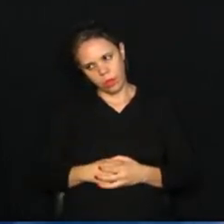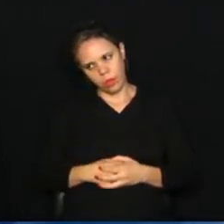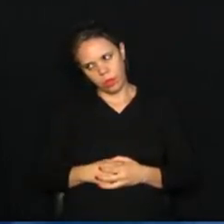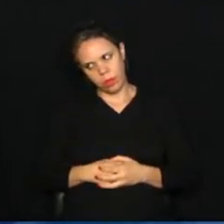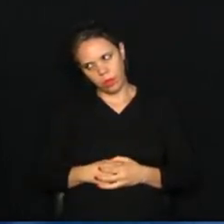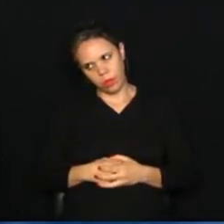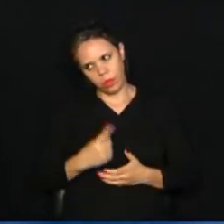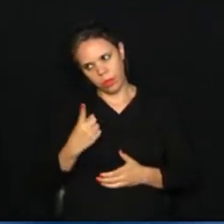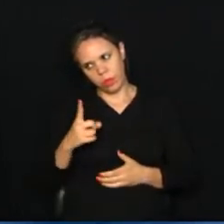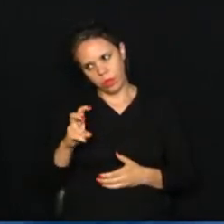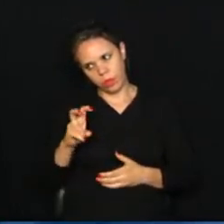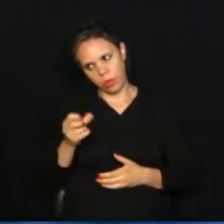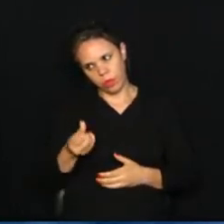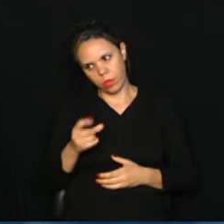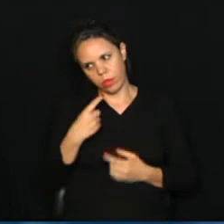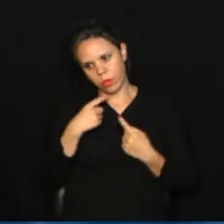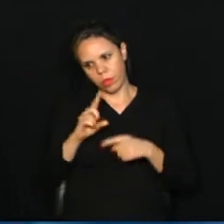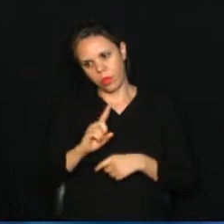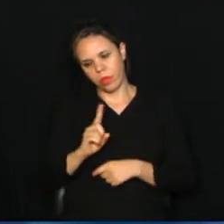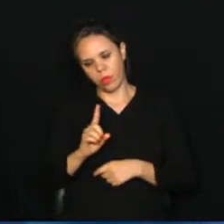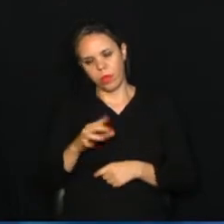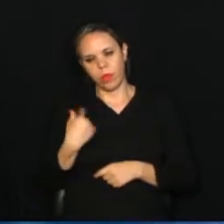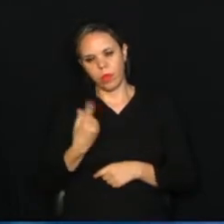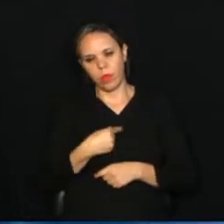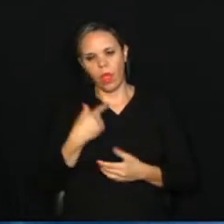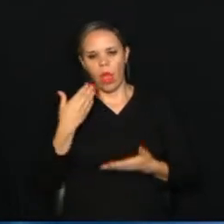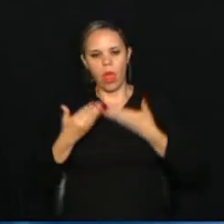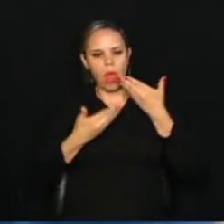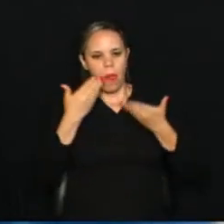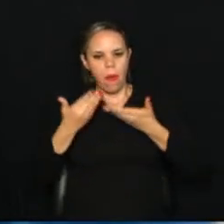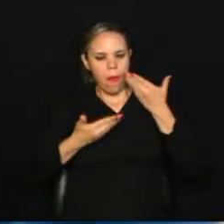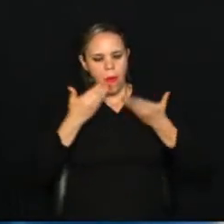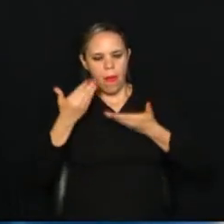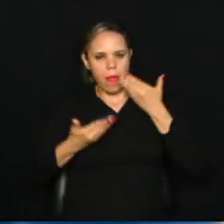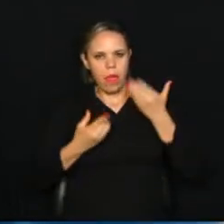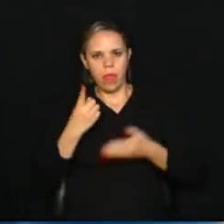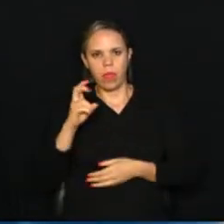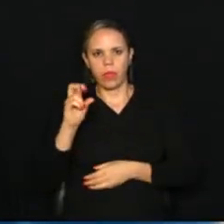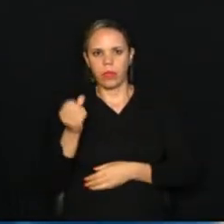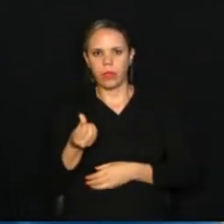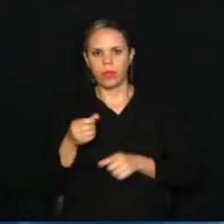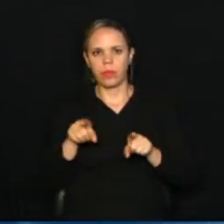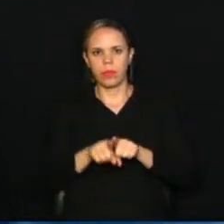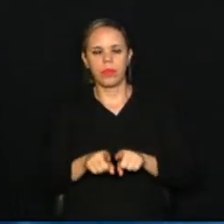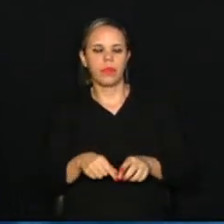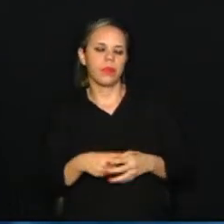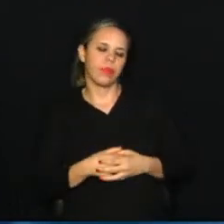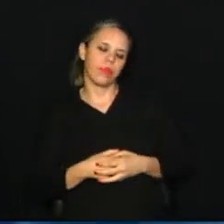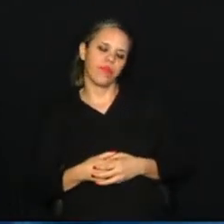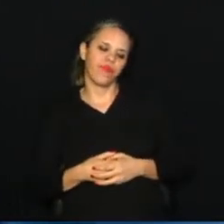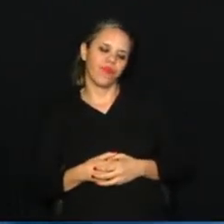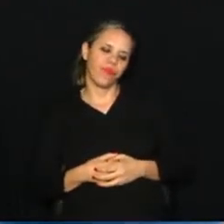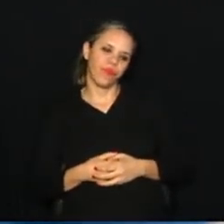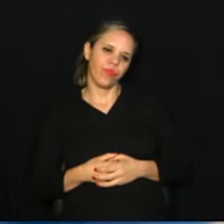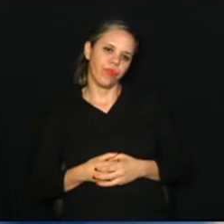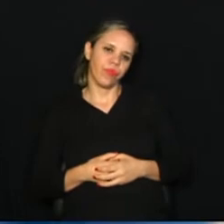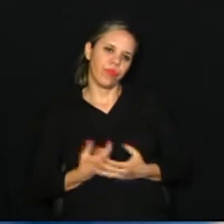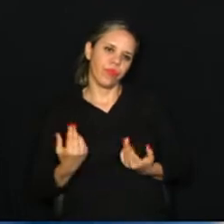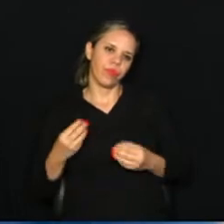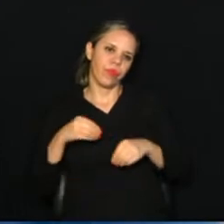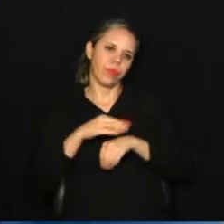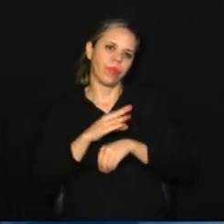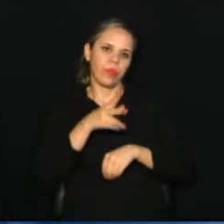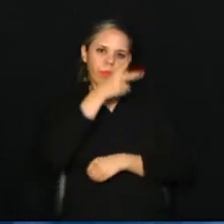o 56 também não é só reclamação, a gente recebe bastante elogio também pelo 56, tá? A gente recebe elogios que são também encaminhados